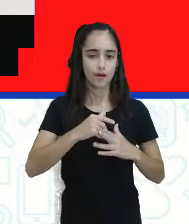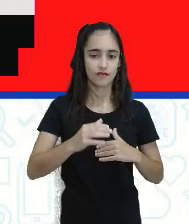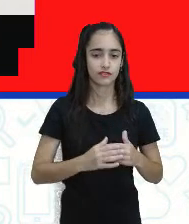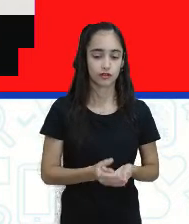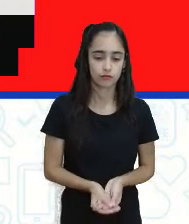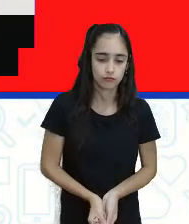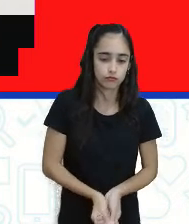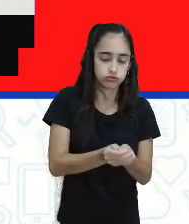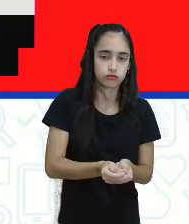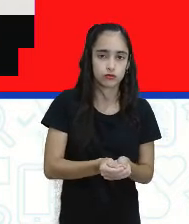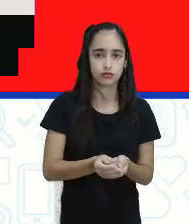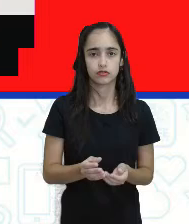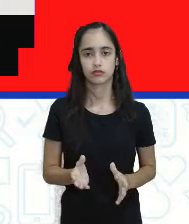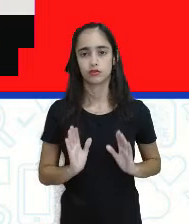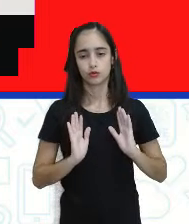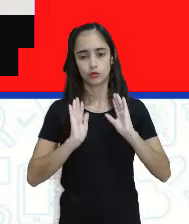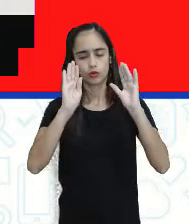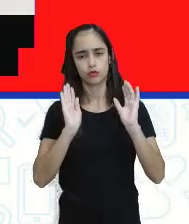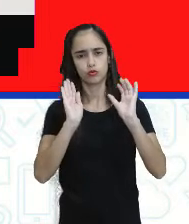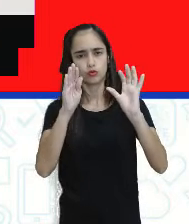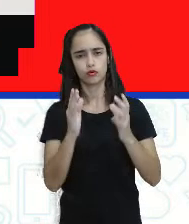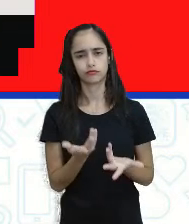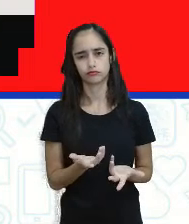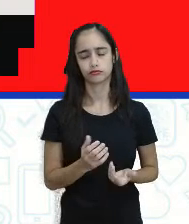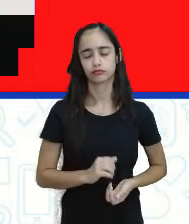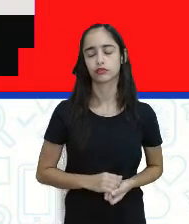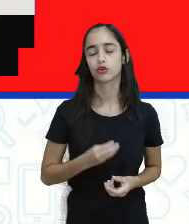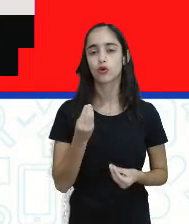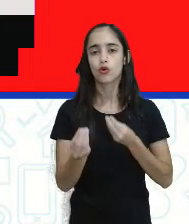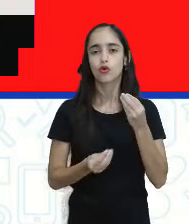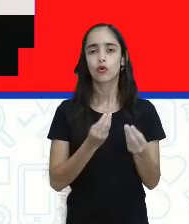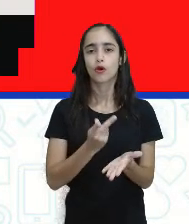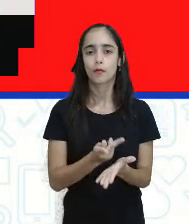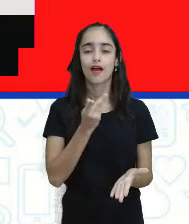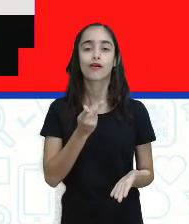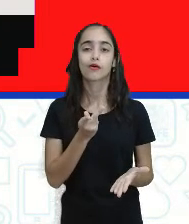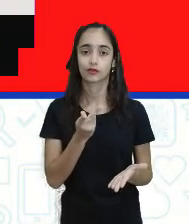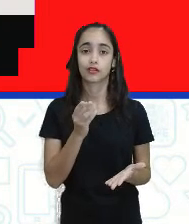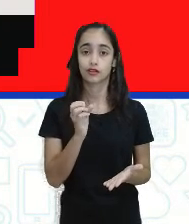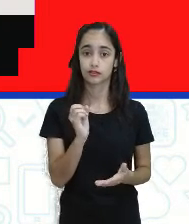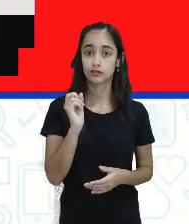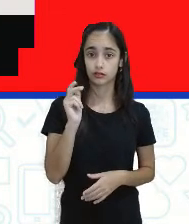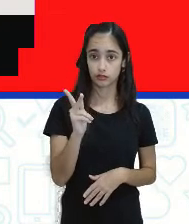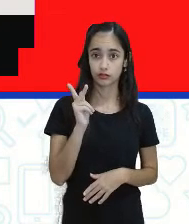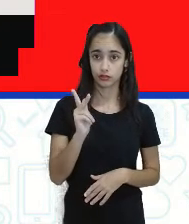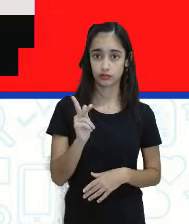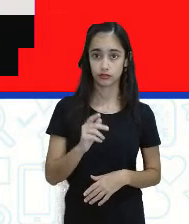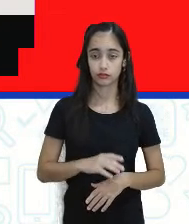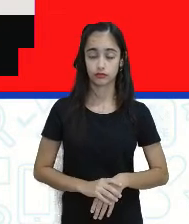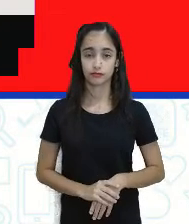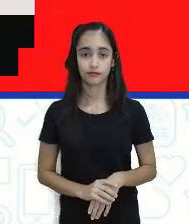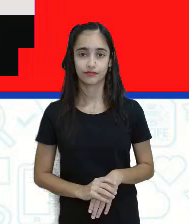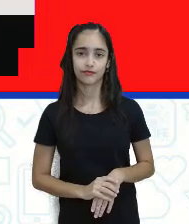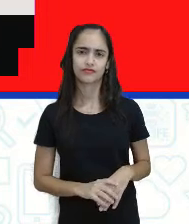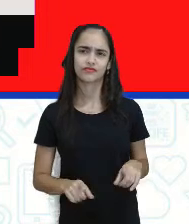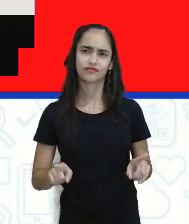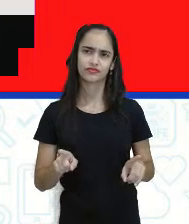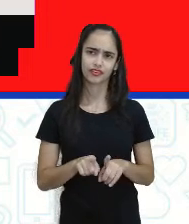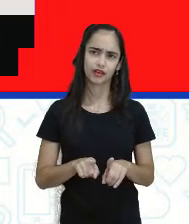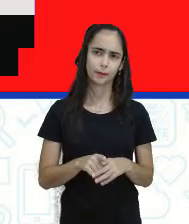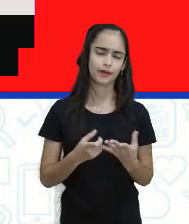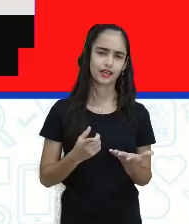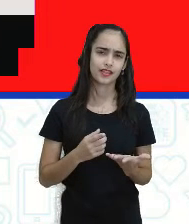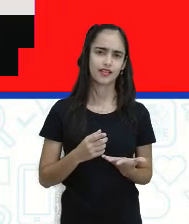disse, geralmente eu tô falando aí de como acontece no alto nível, tá? E aí, até no nível mais